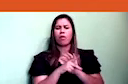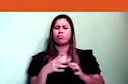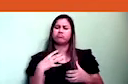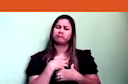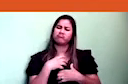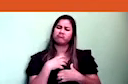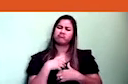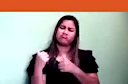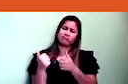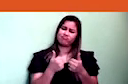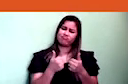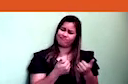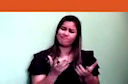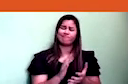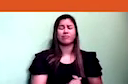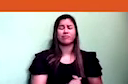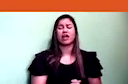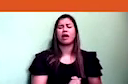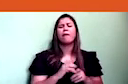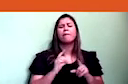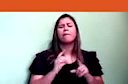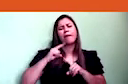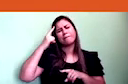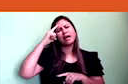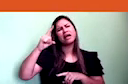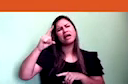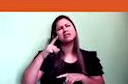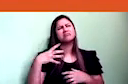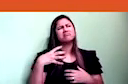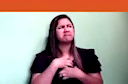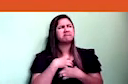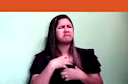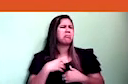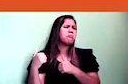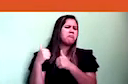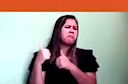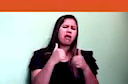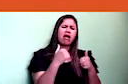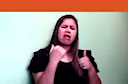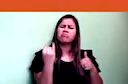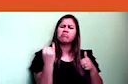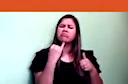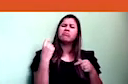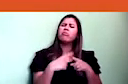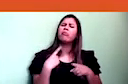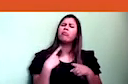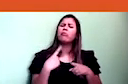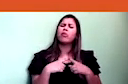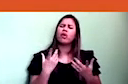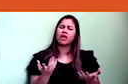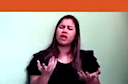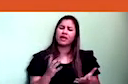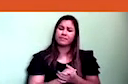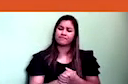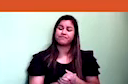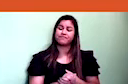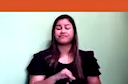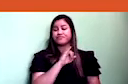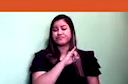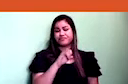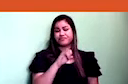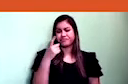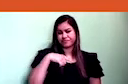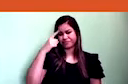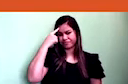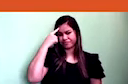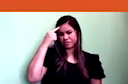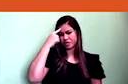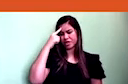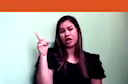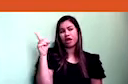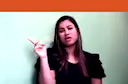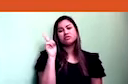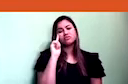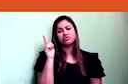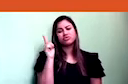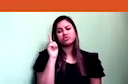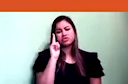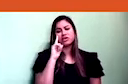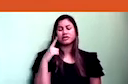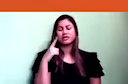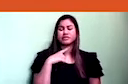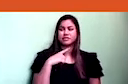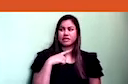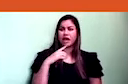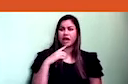saúde emocional para as pessoas, né? Bom, se nós pensarmos que no dia a dia, o nosso dia a dia é cheio de